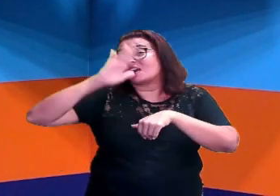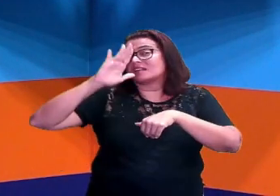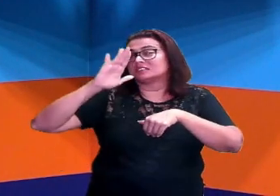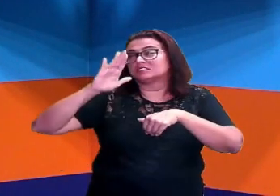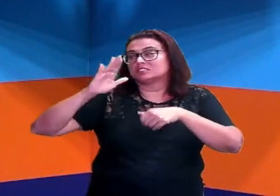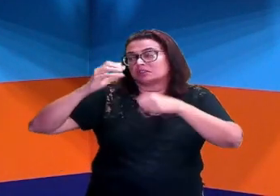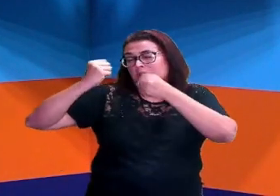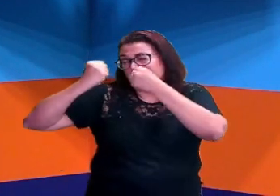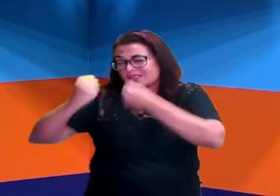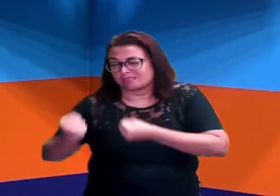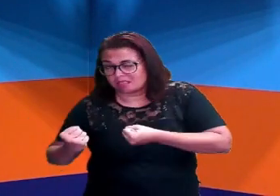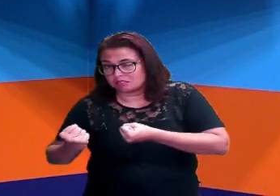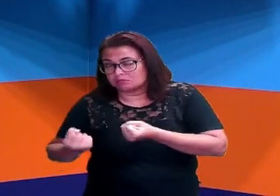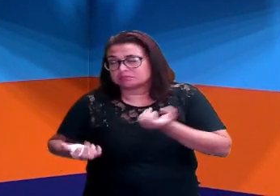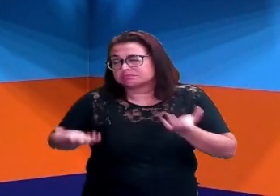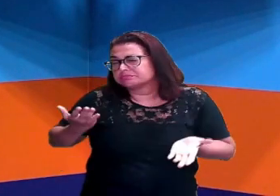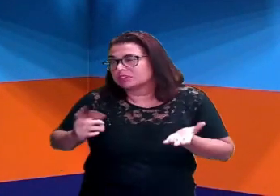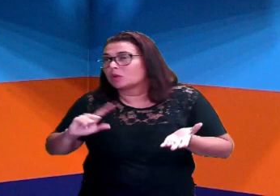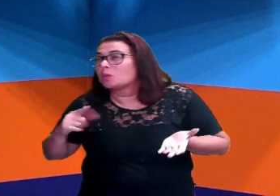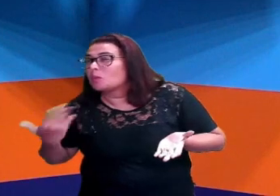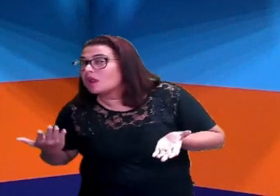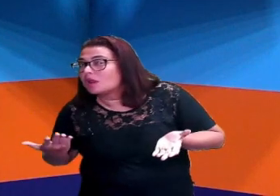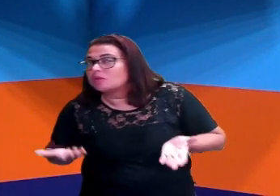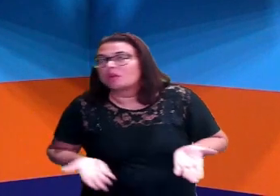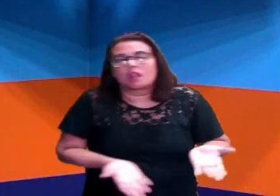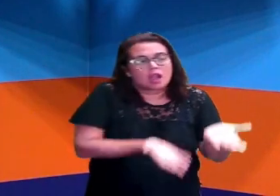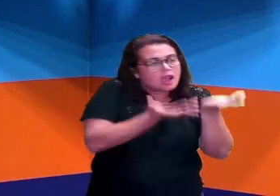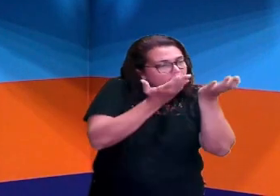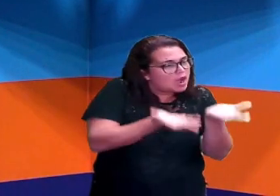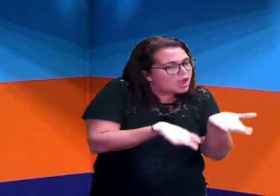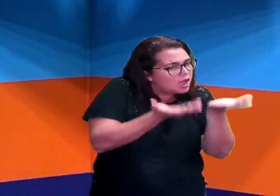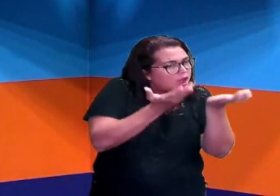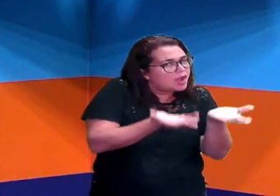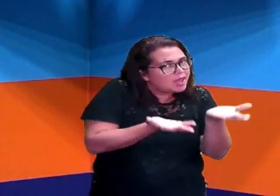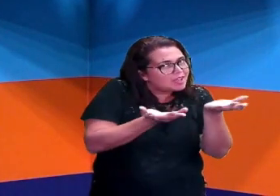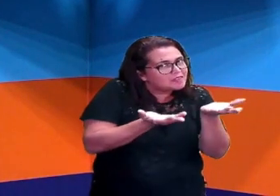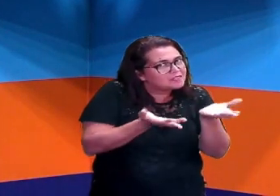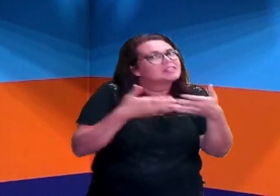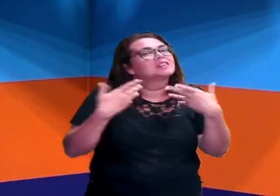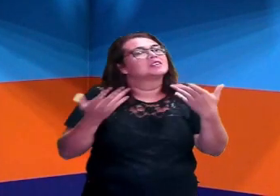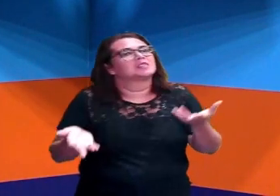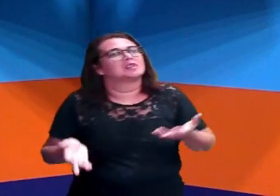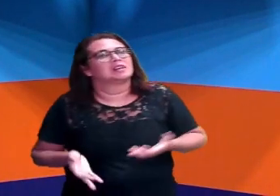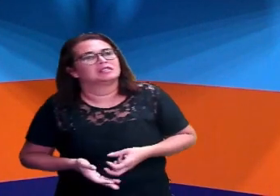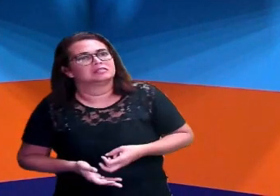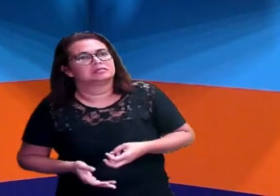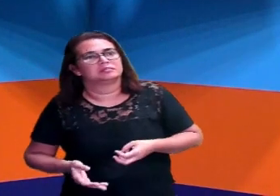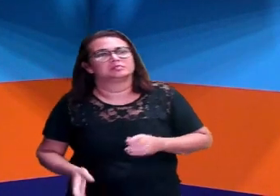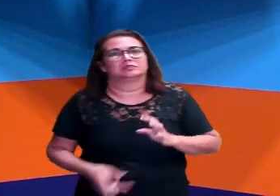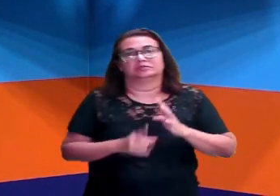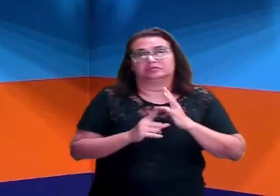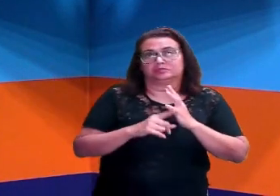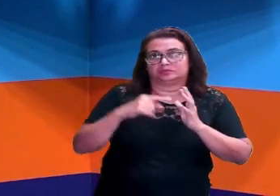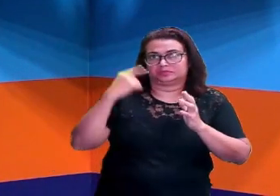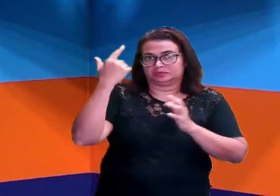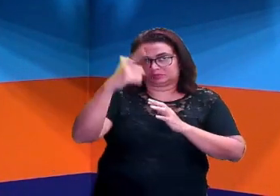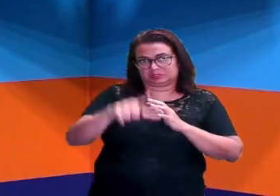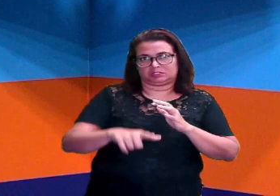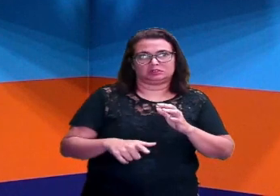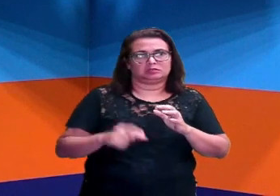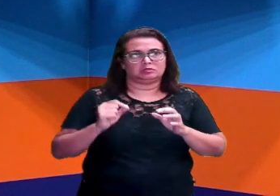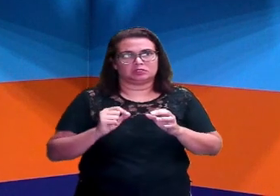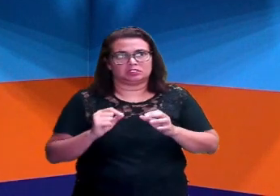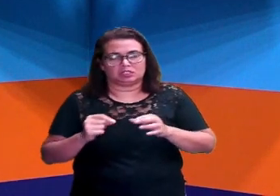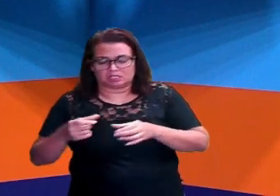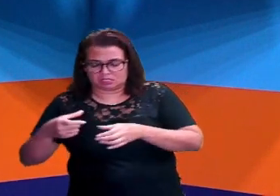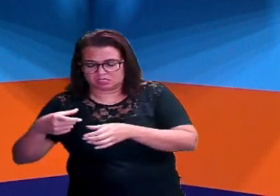analisando também. E, na sequência, eu trago para vocês mais um probleminha. As latas